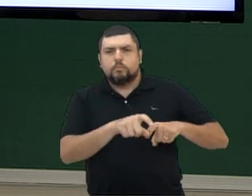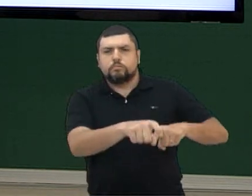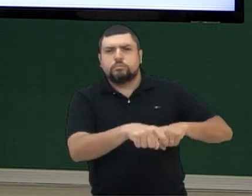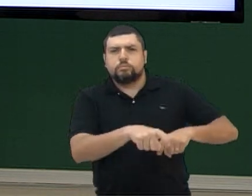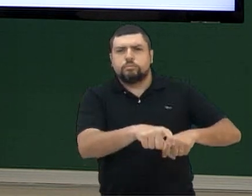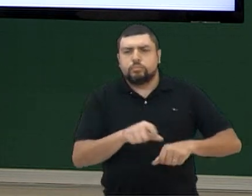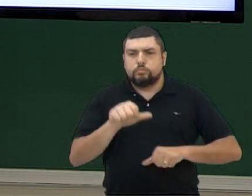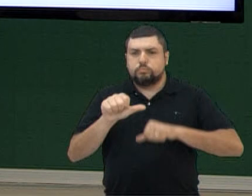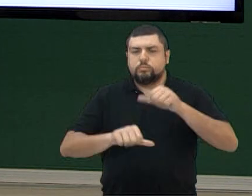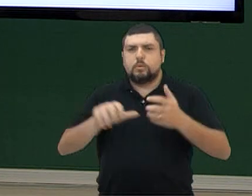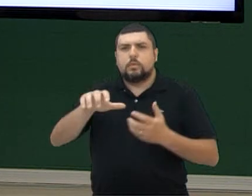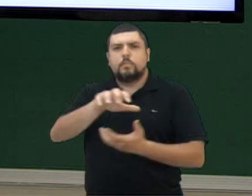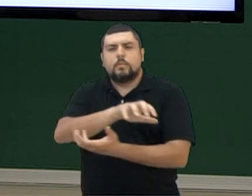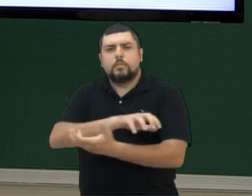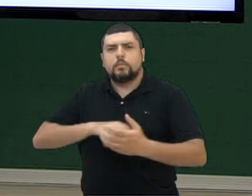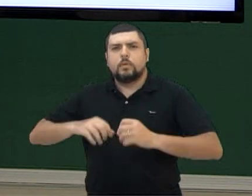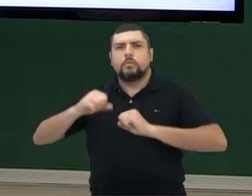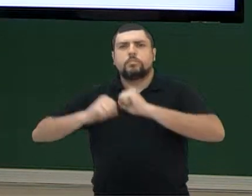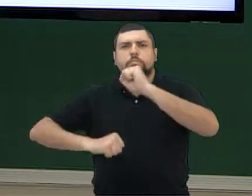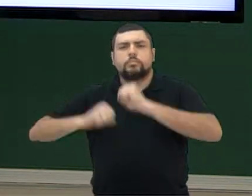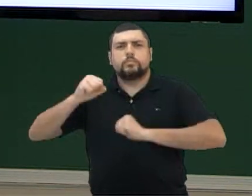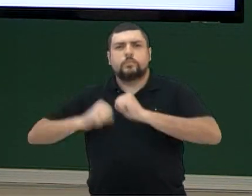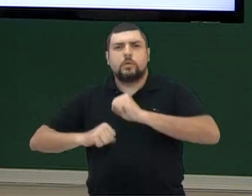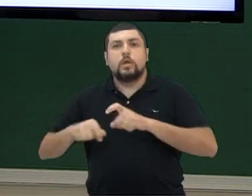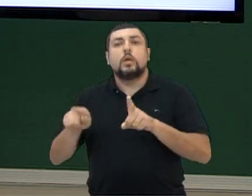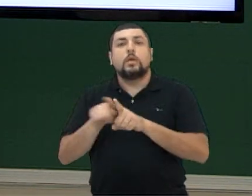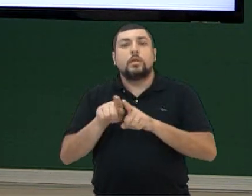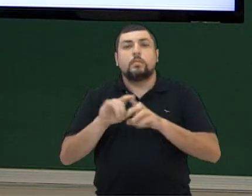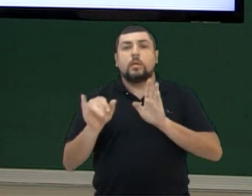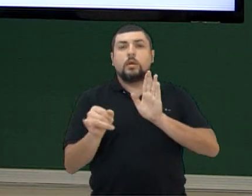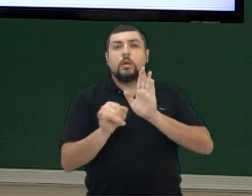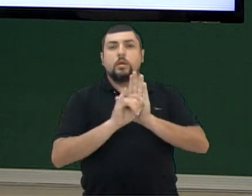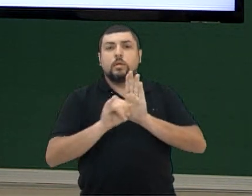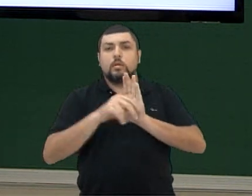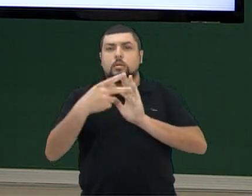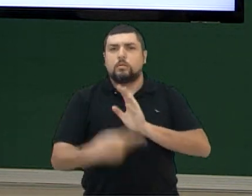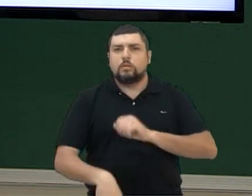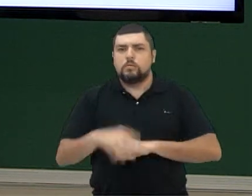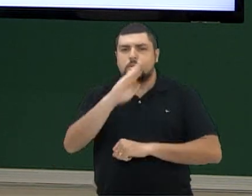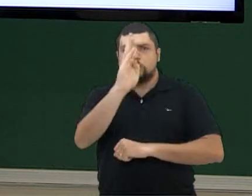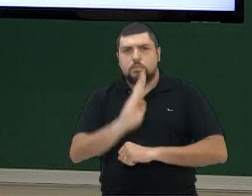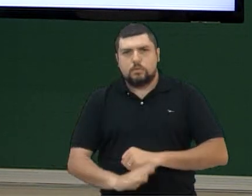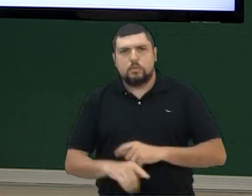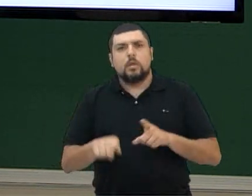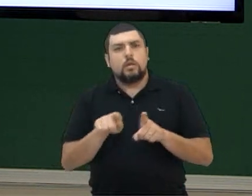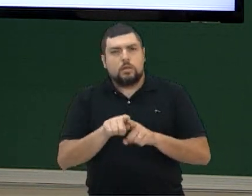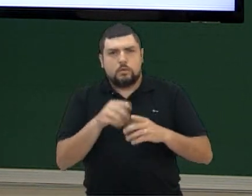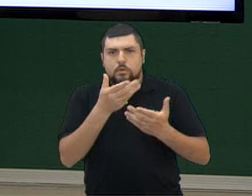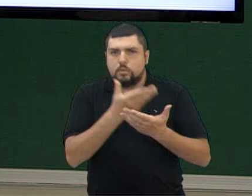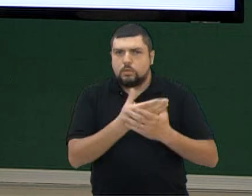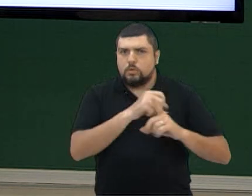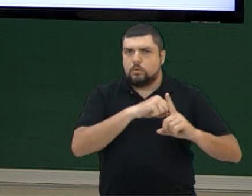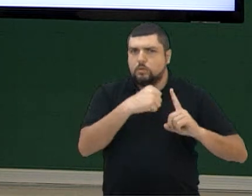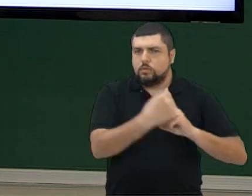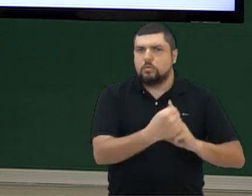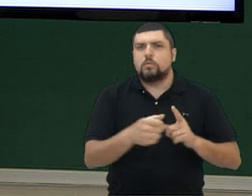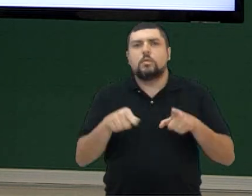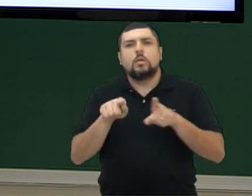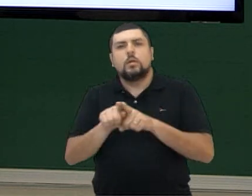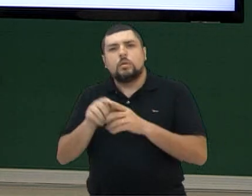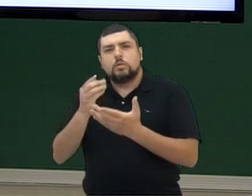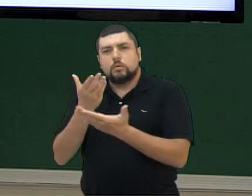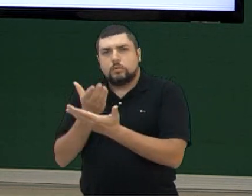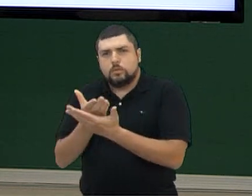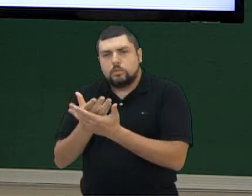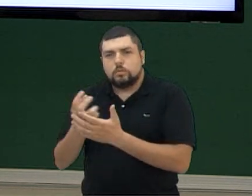E há também a definição de uma identidade nacional, tanto dentro dos estudos da sociologia, quanto dentro dos estudos